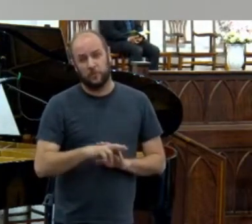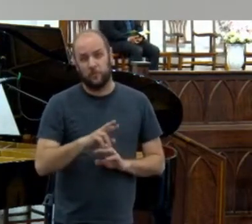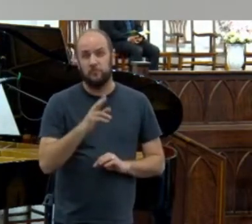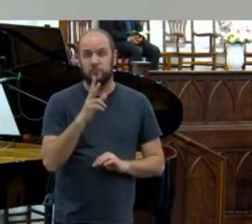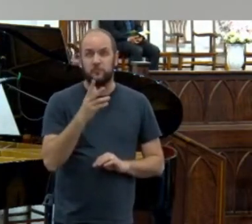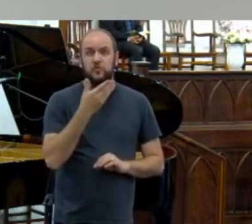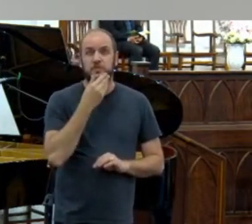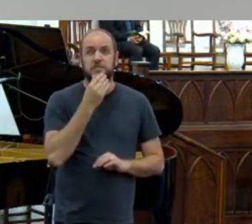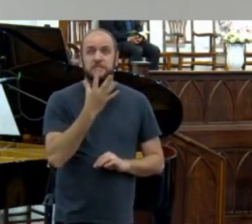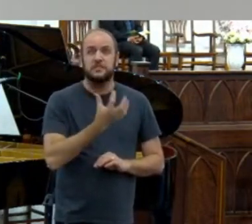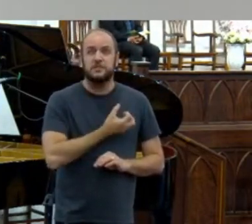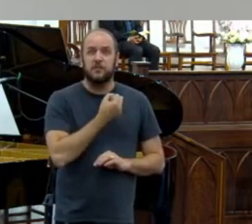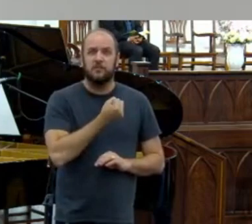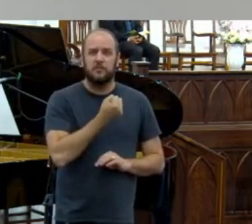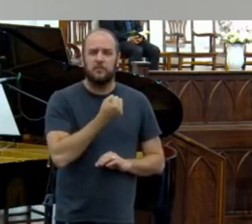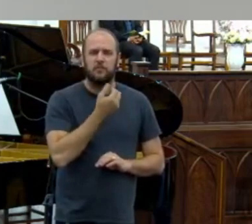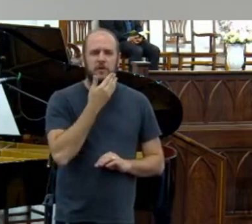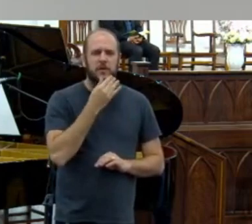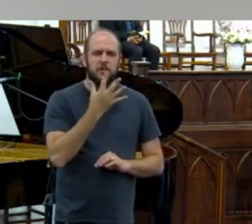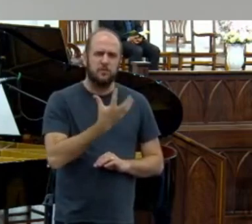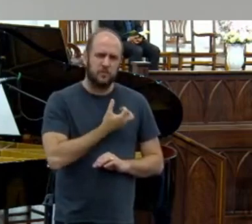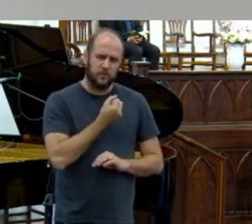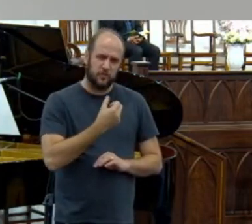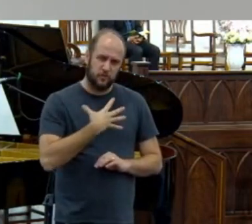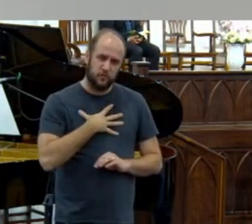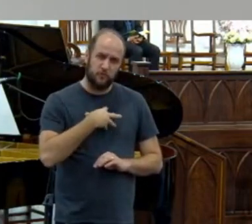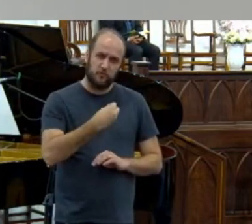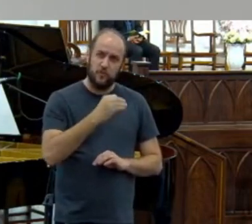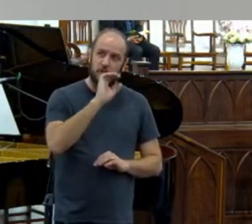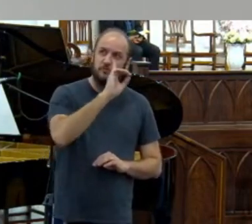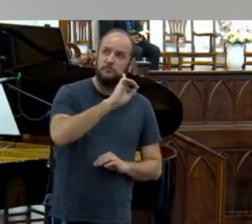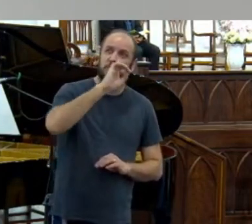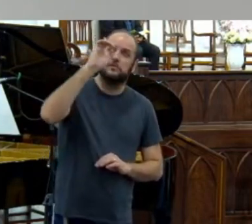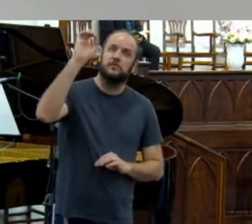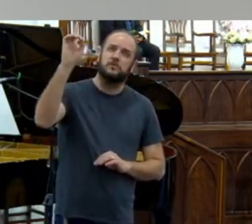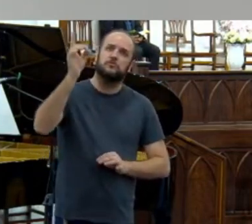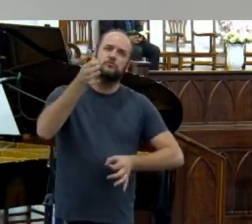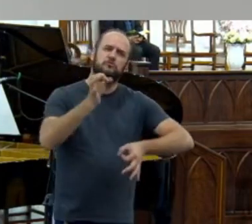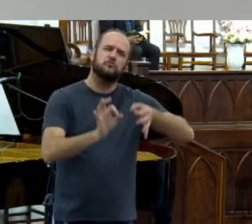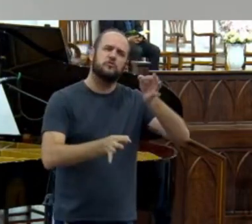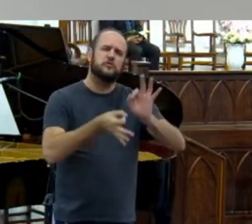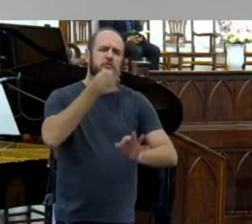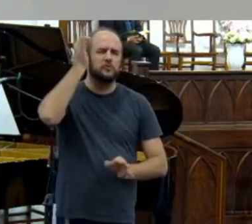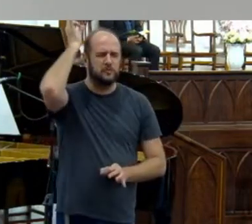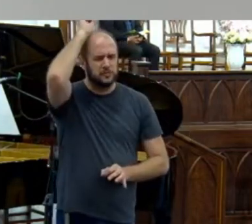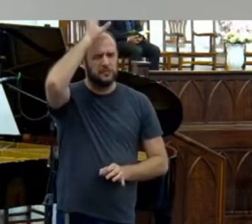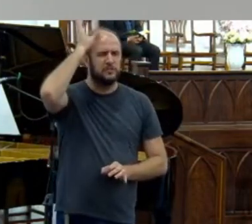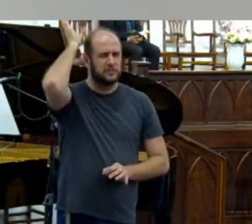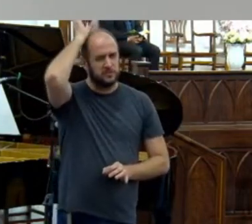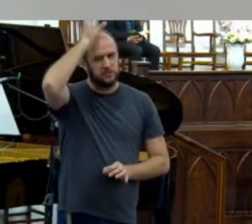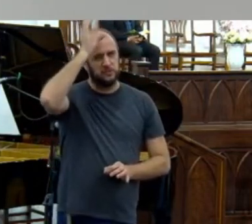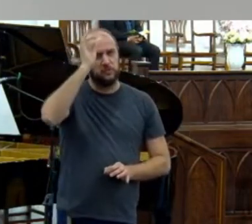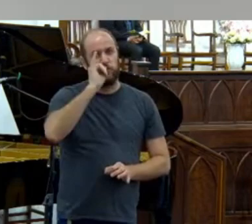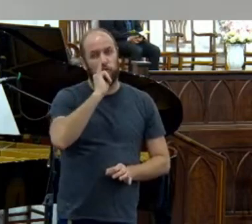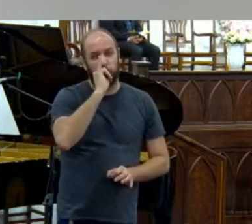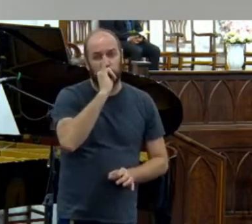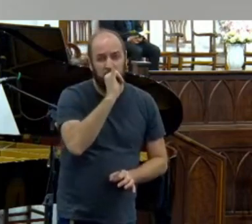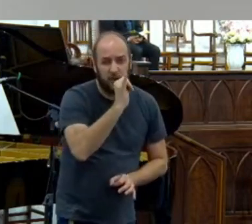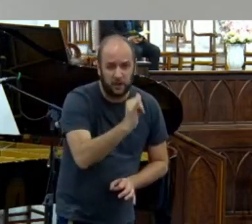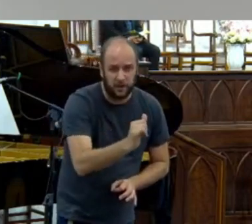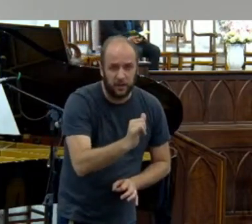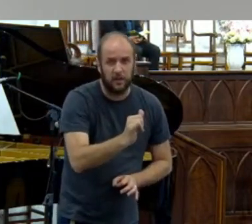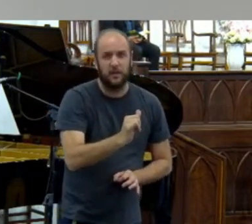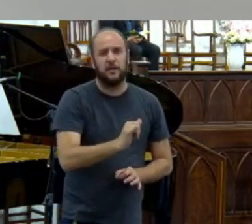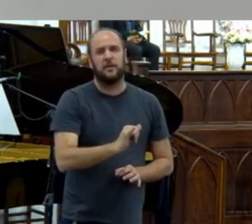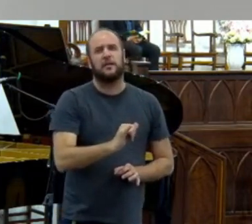esta, o Redentor dos filhos de Deus, Jesus Cristo, disse de si mesmo que